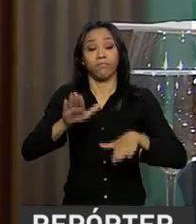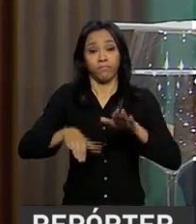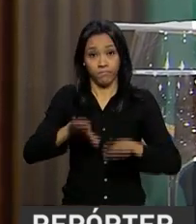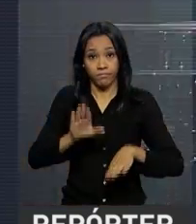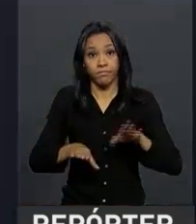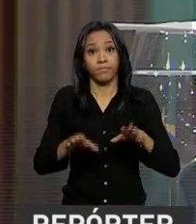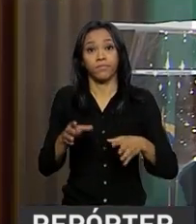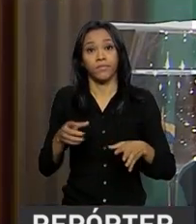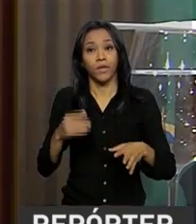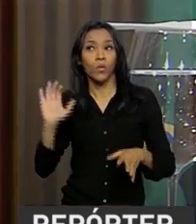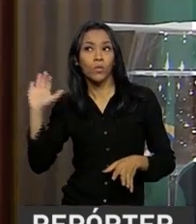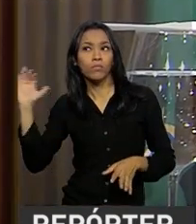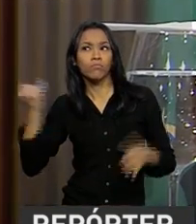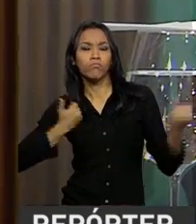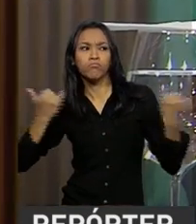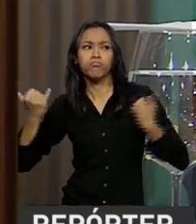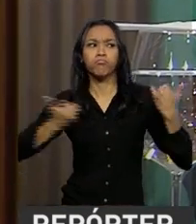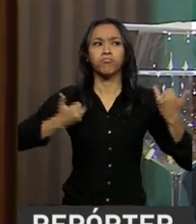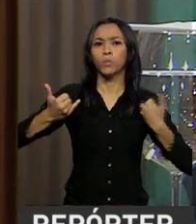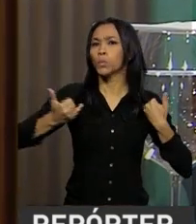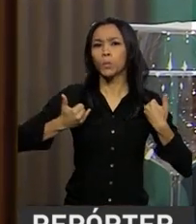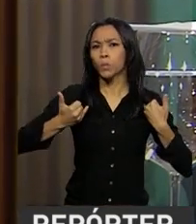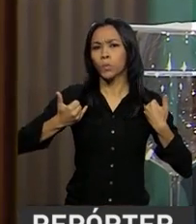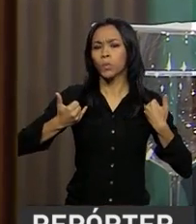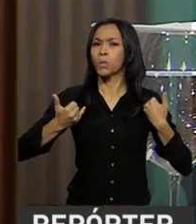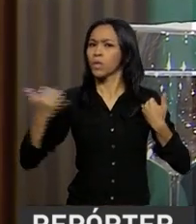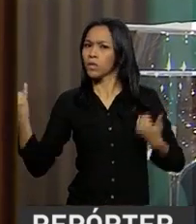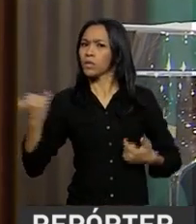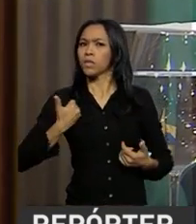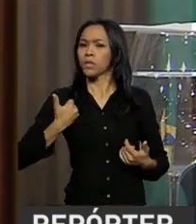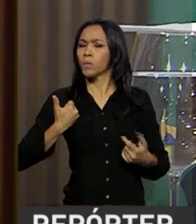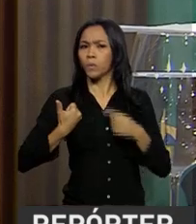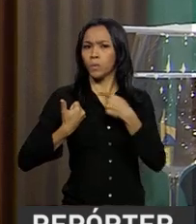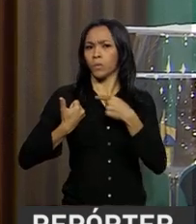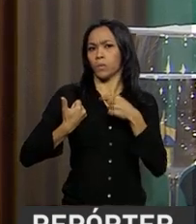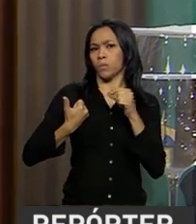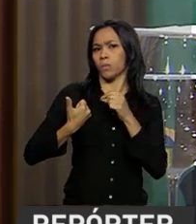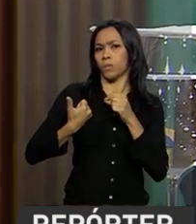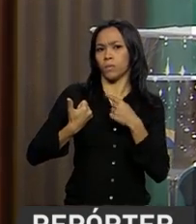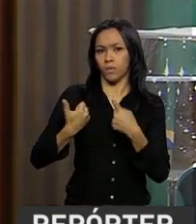eu leio e ouço a afirmação de que eu estou